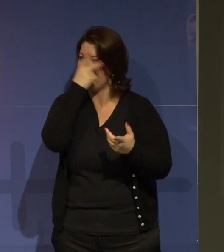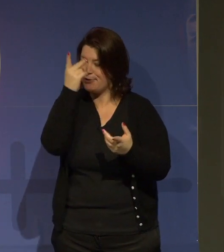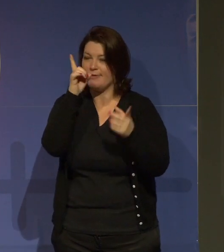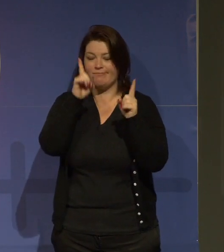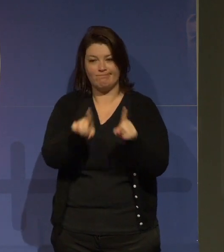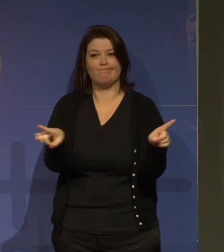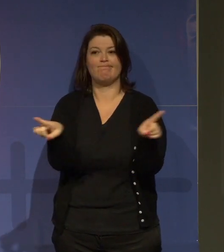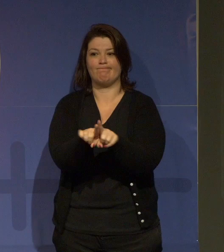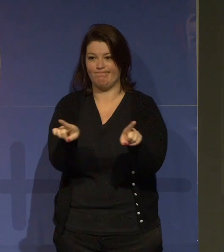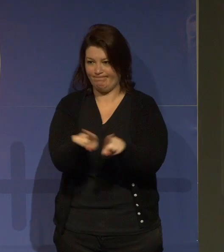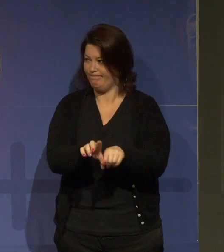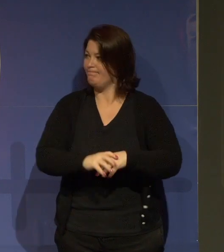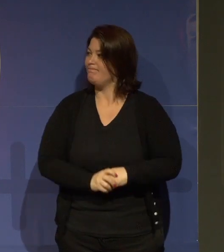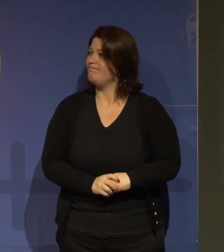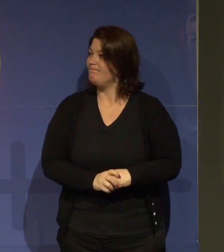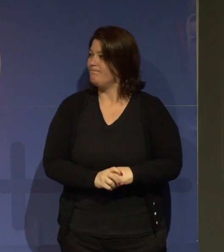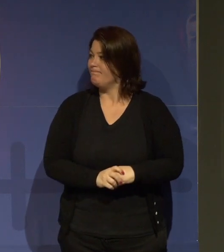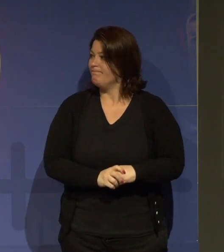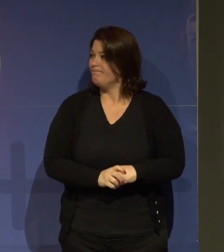deficiência.